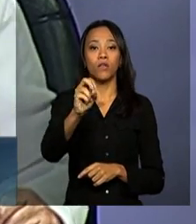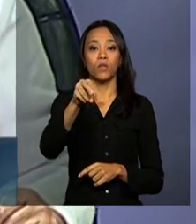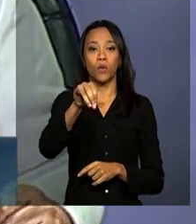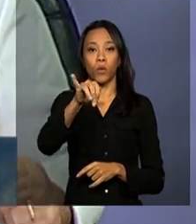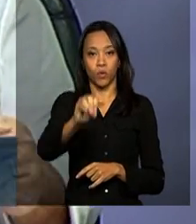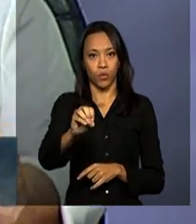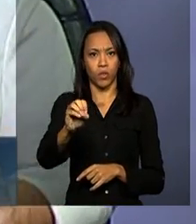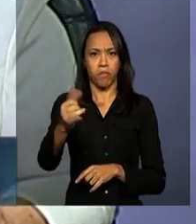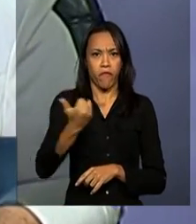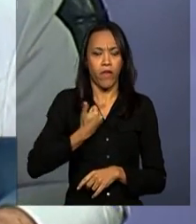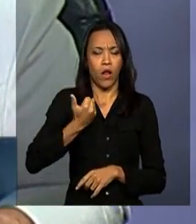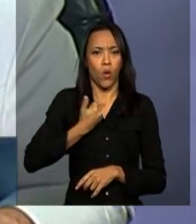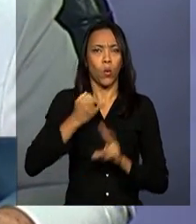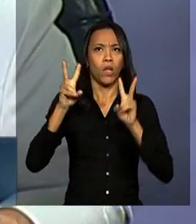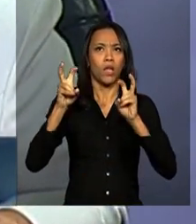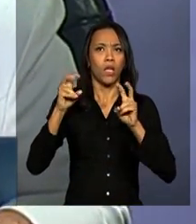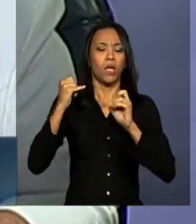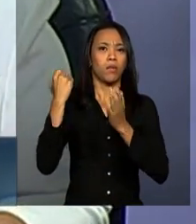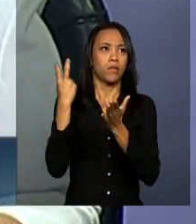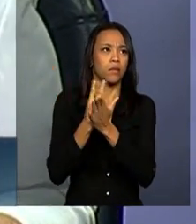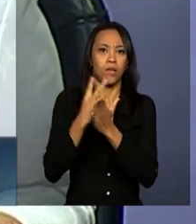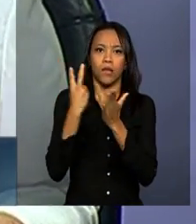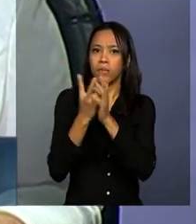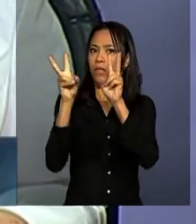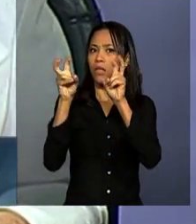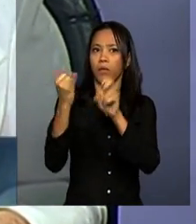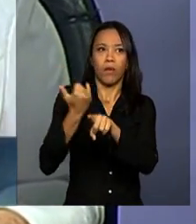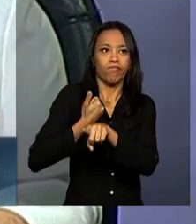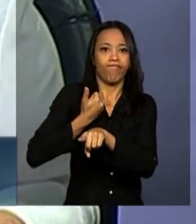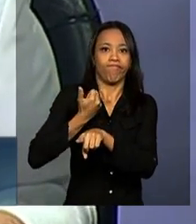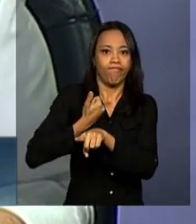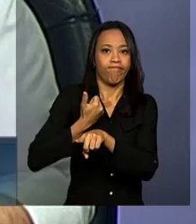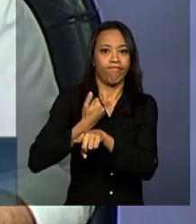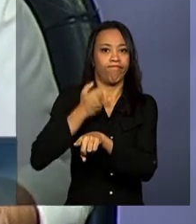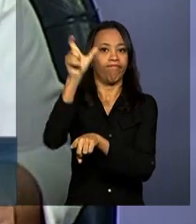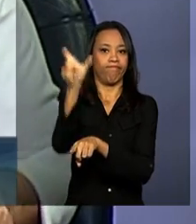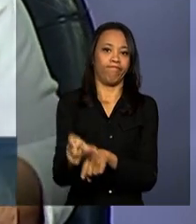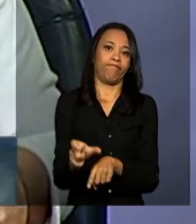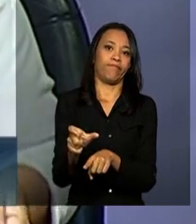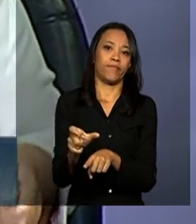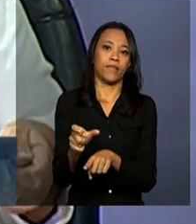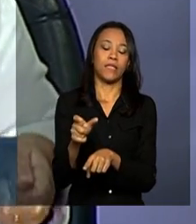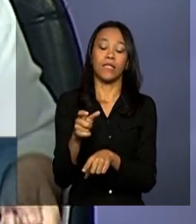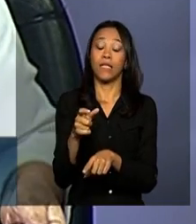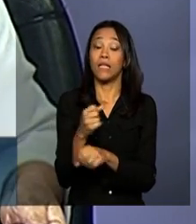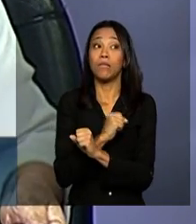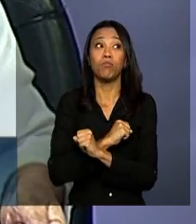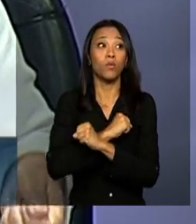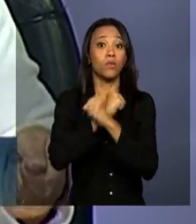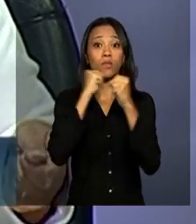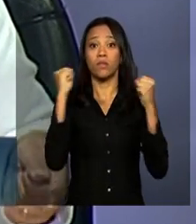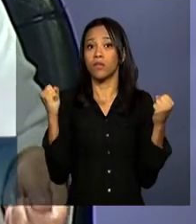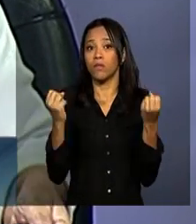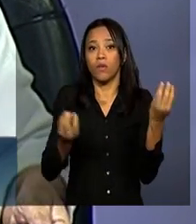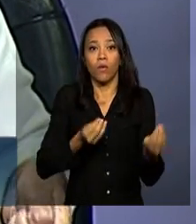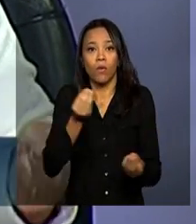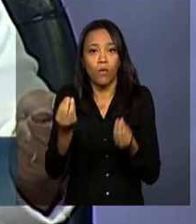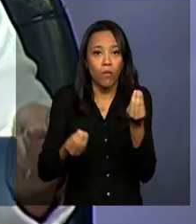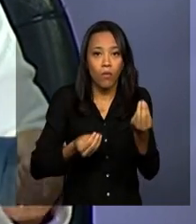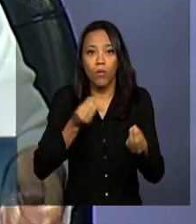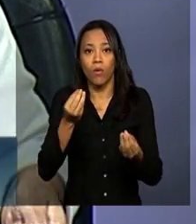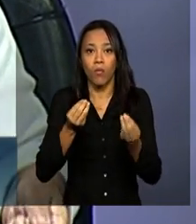este tema permanentemente, né, no sentido de que é impossível você